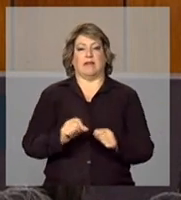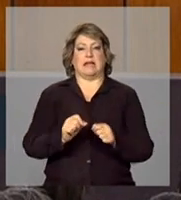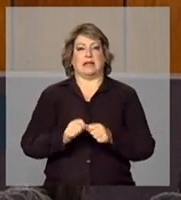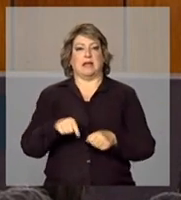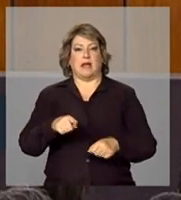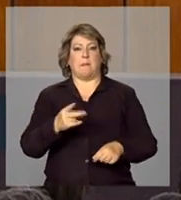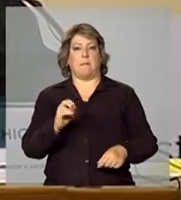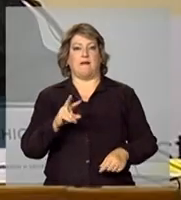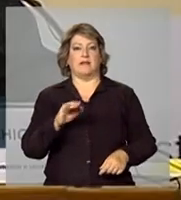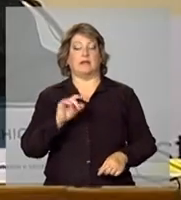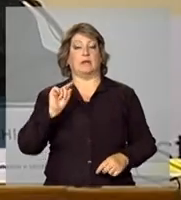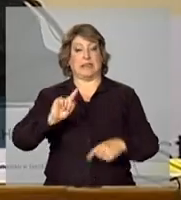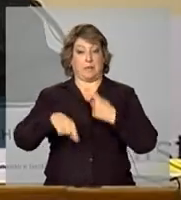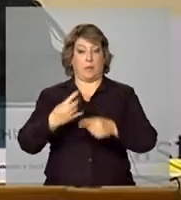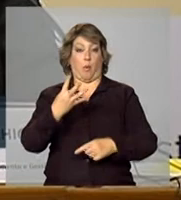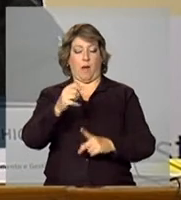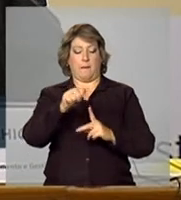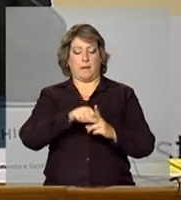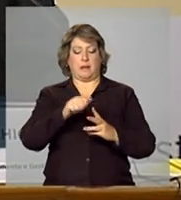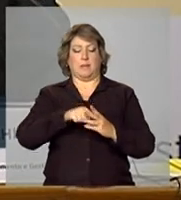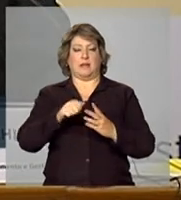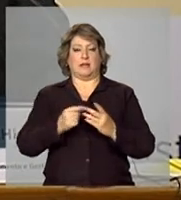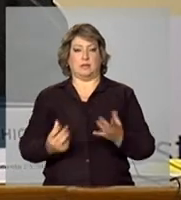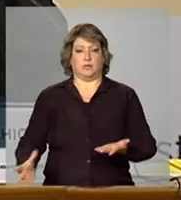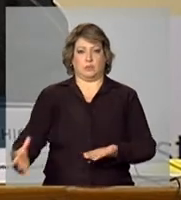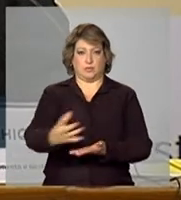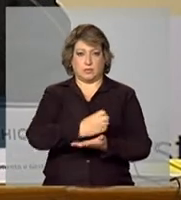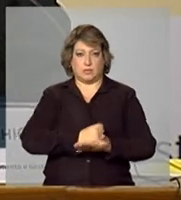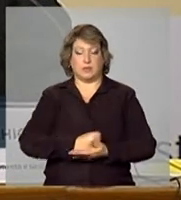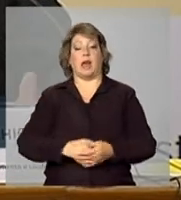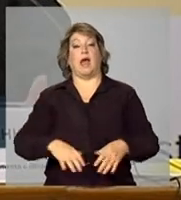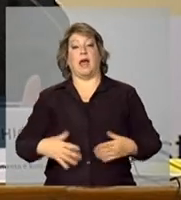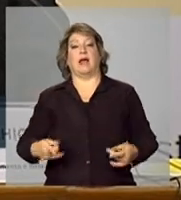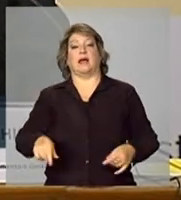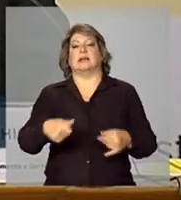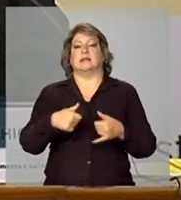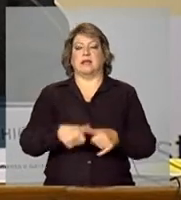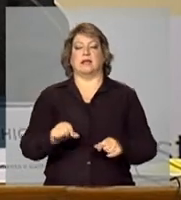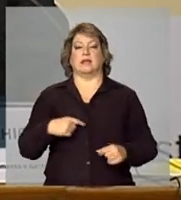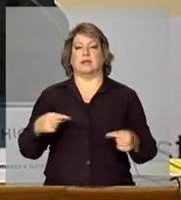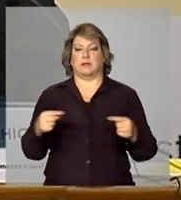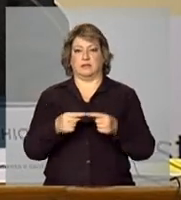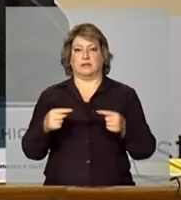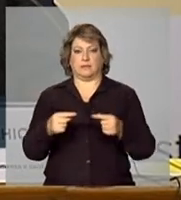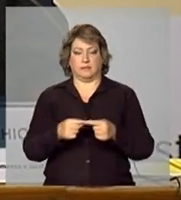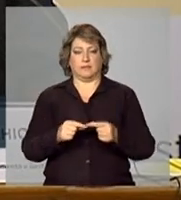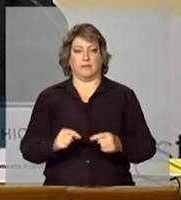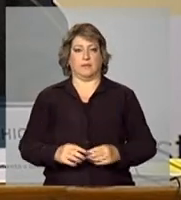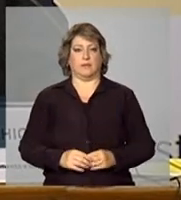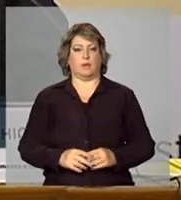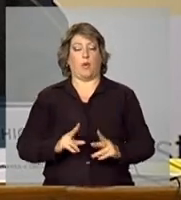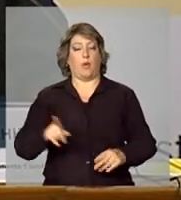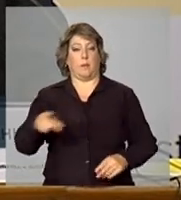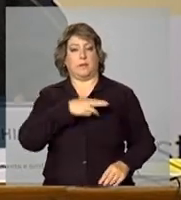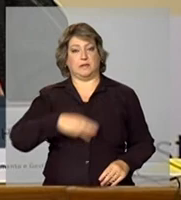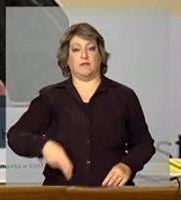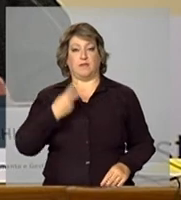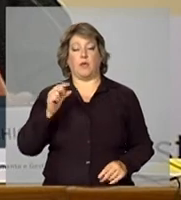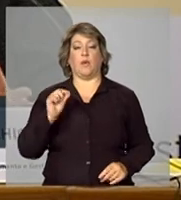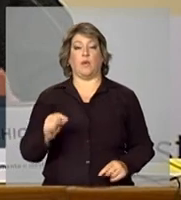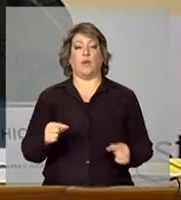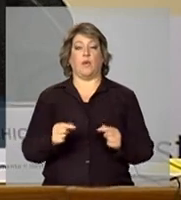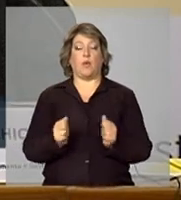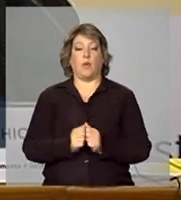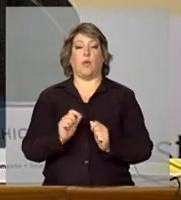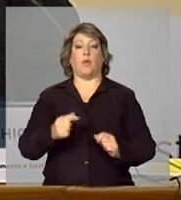fazer essa previsão depois de quatro meses de receita e ela tá em linha como o ministro disse